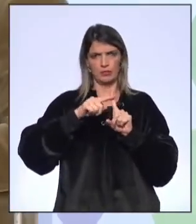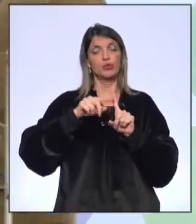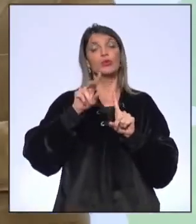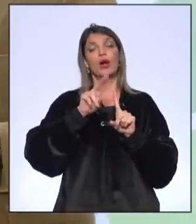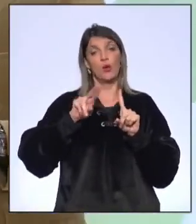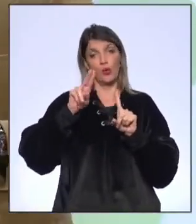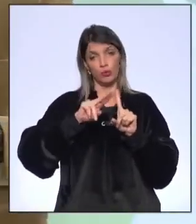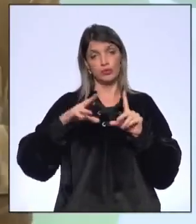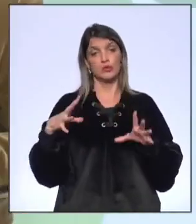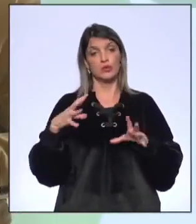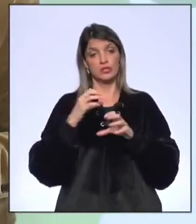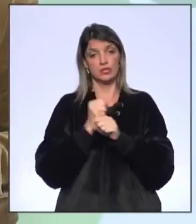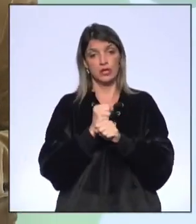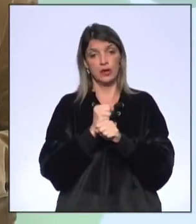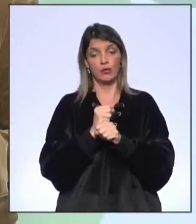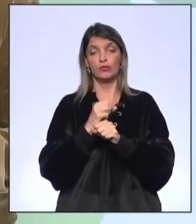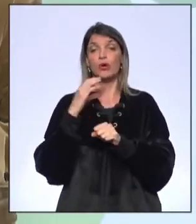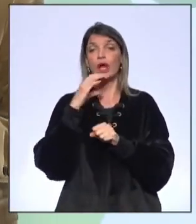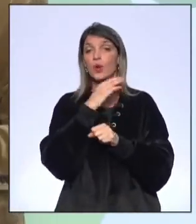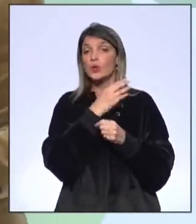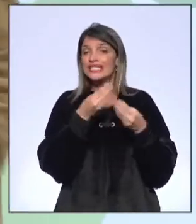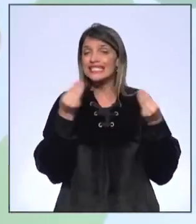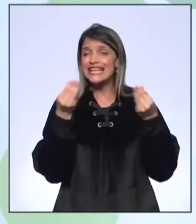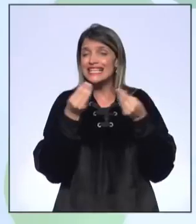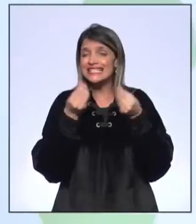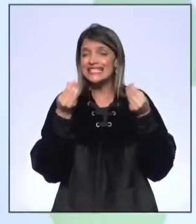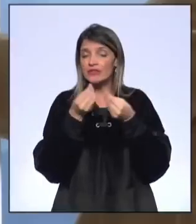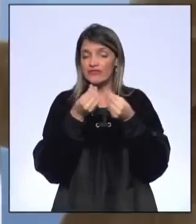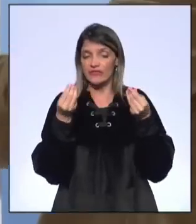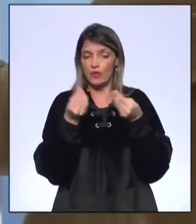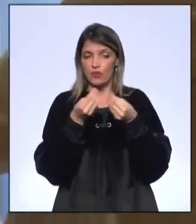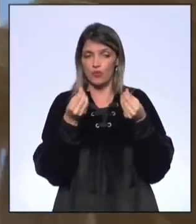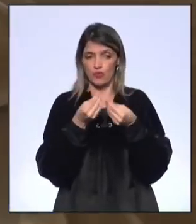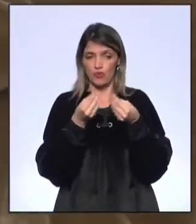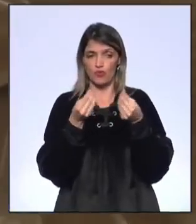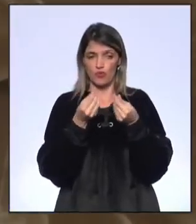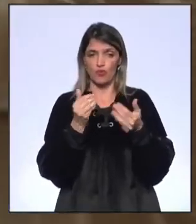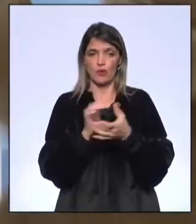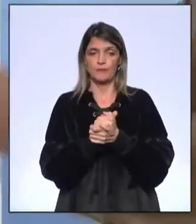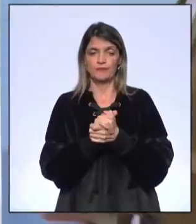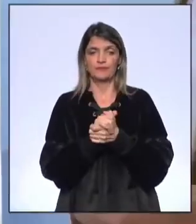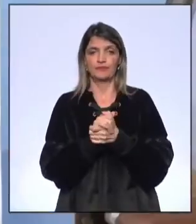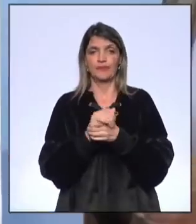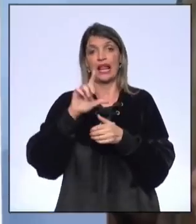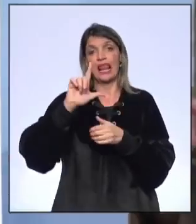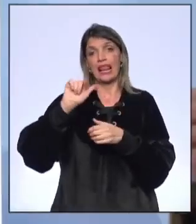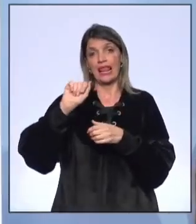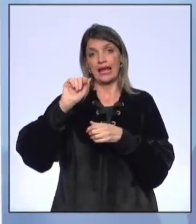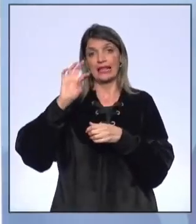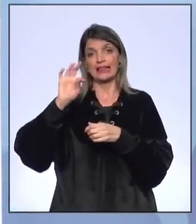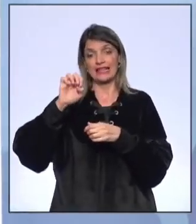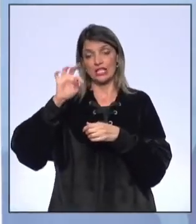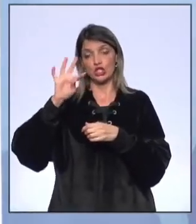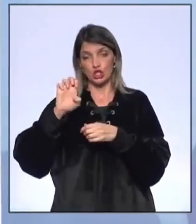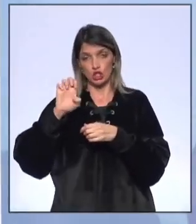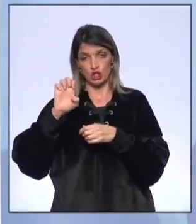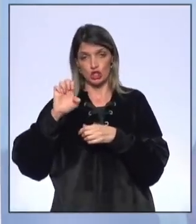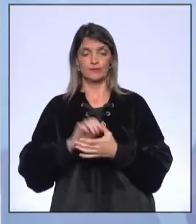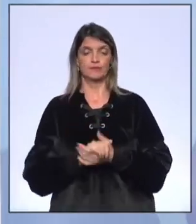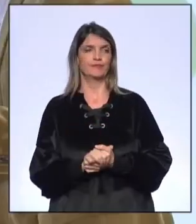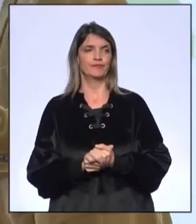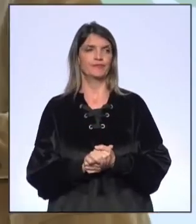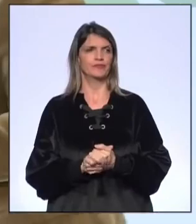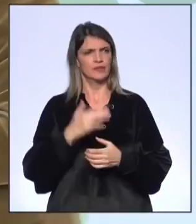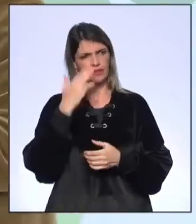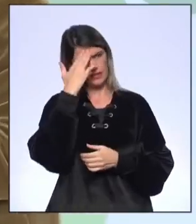calor sensível, tá? Está sensível à variação de temperatura, né? Aqui a gente vai usar quando tiver transformação. Certo, Carol? Fala